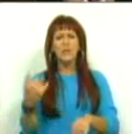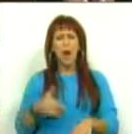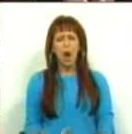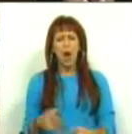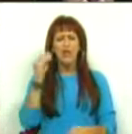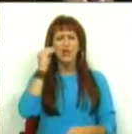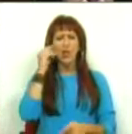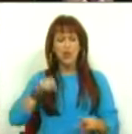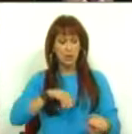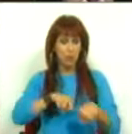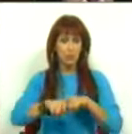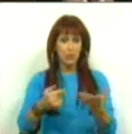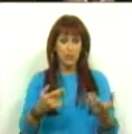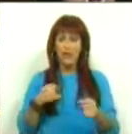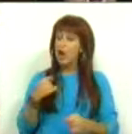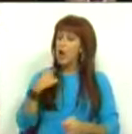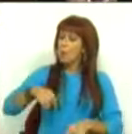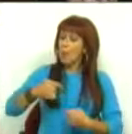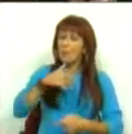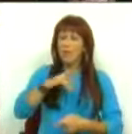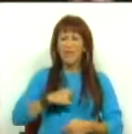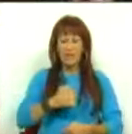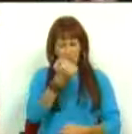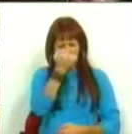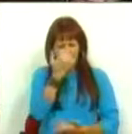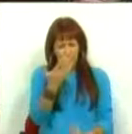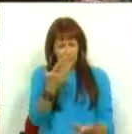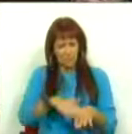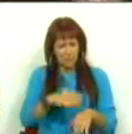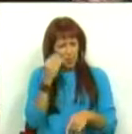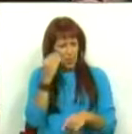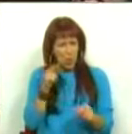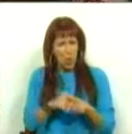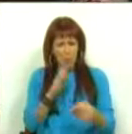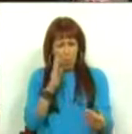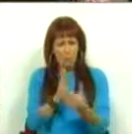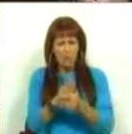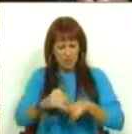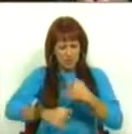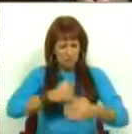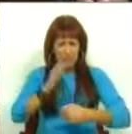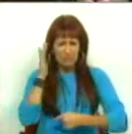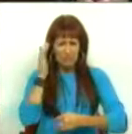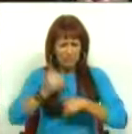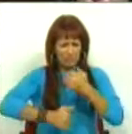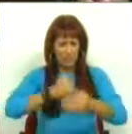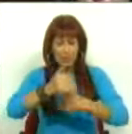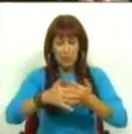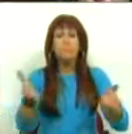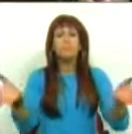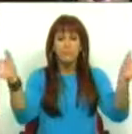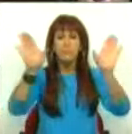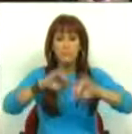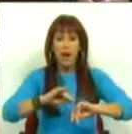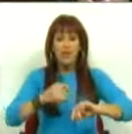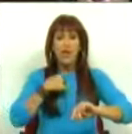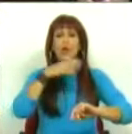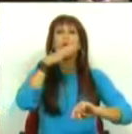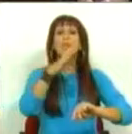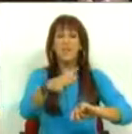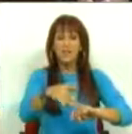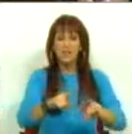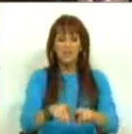Lacão, eu própria manifestei a nossa profunda desilusão com a forma que o processo estava a decorrer. Mas